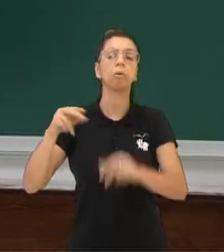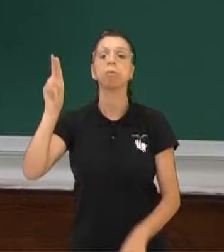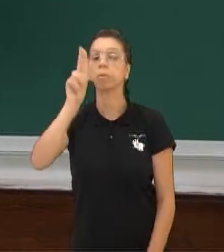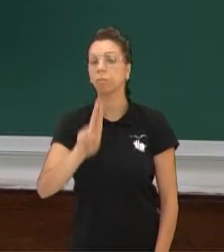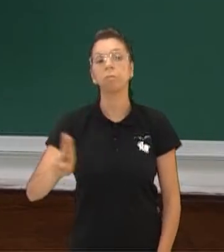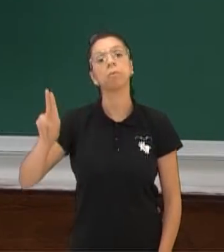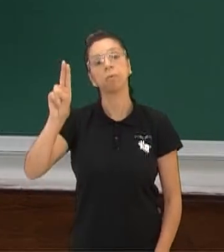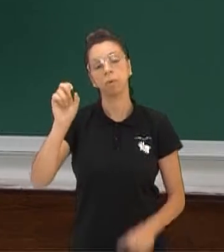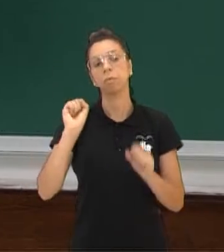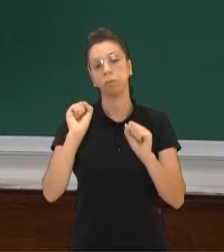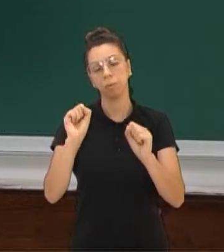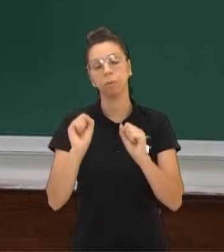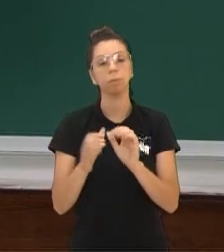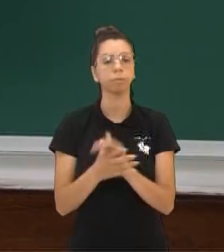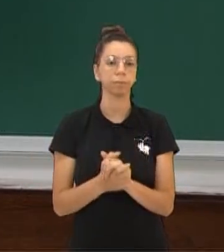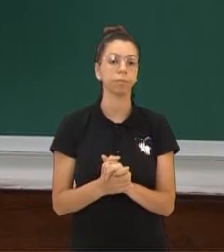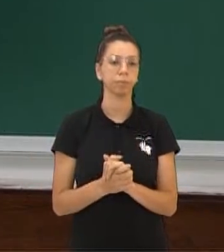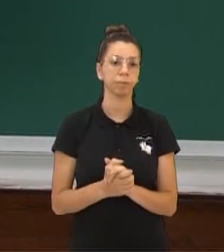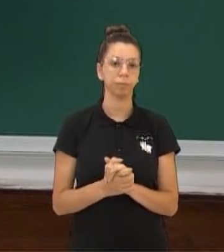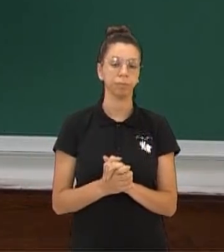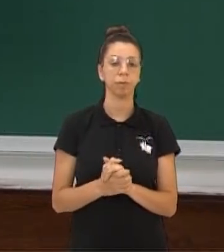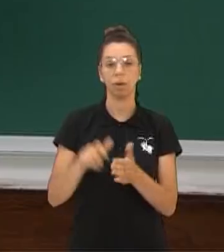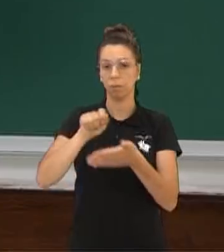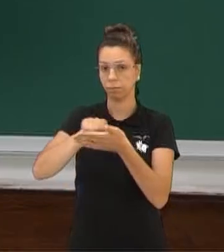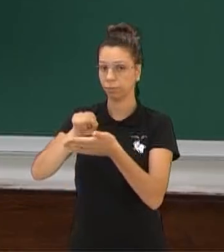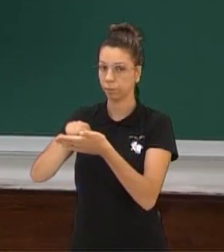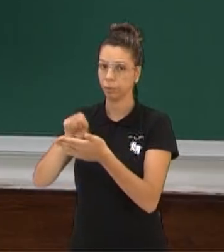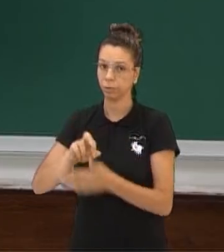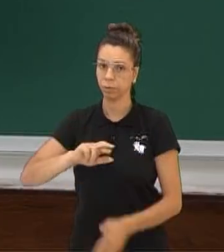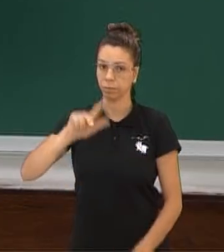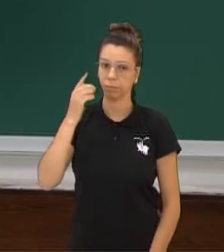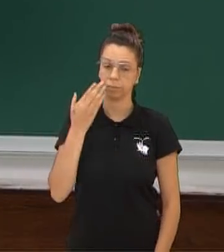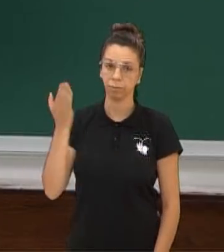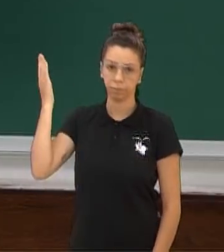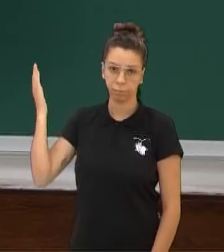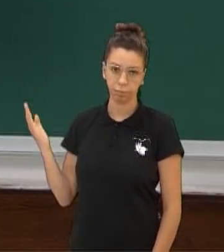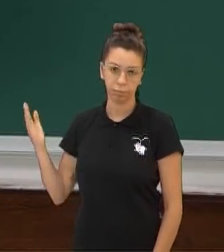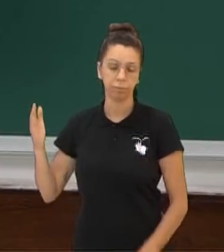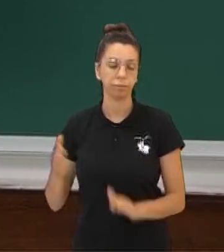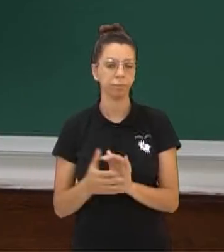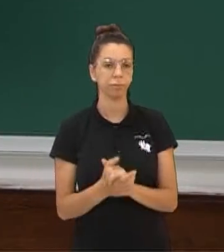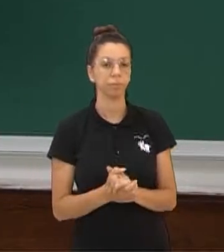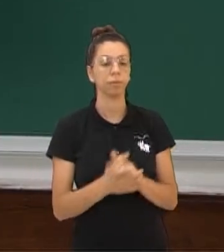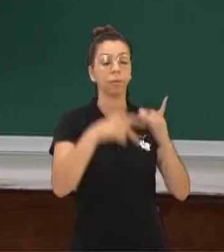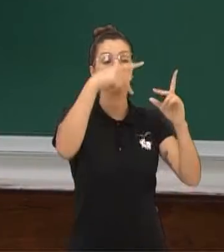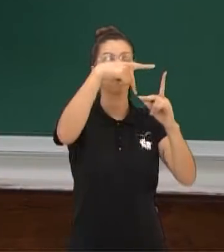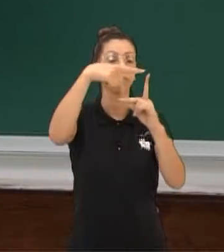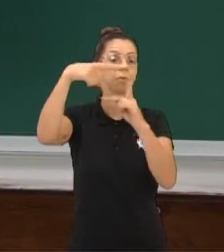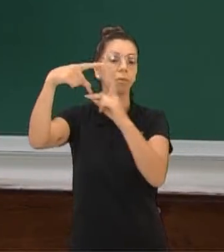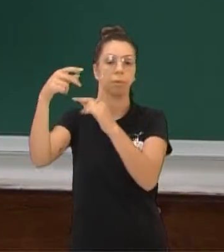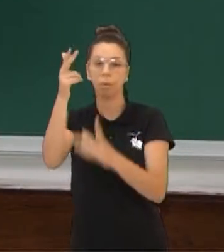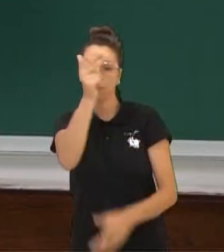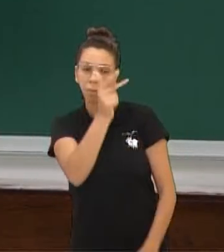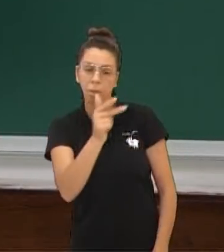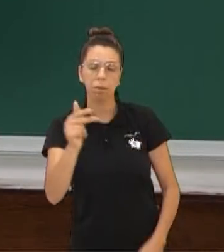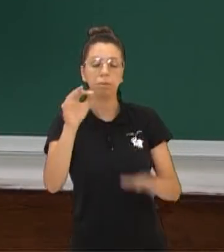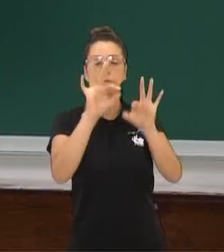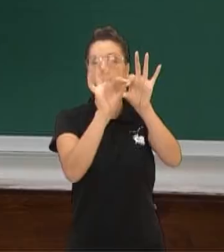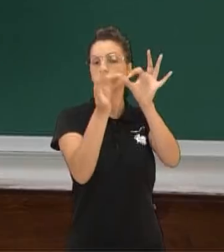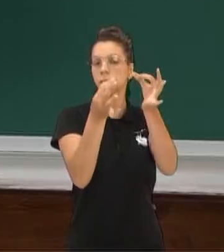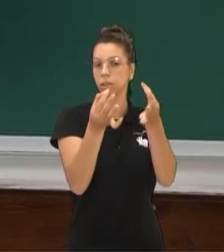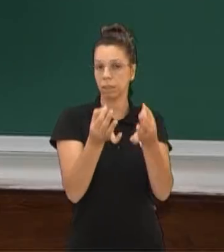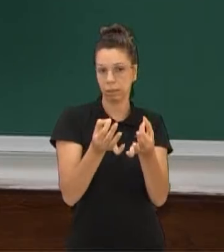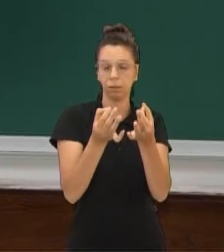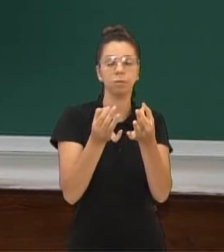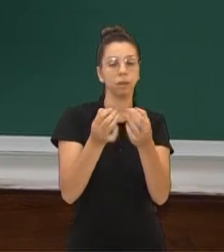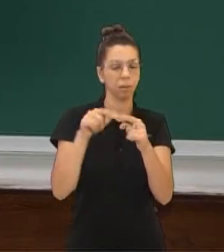um diferencial dessa escritora, dessa cartunista. Os quadrinhos dela têm um estilo gráfico bem simples, tá? Vocês